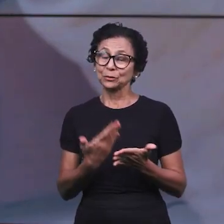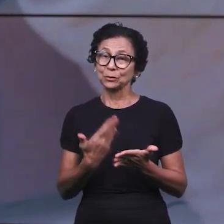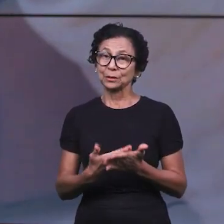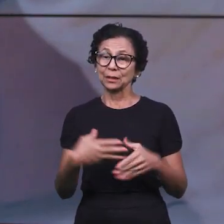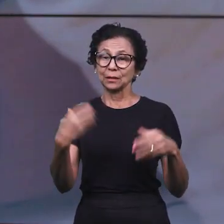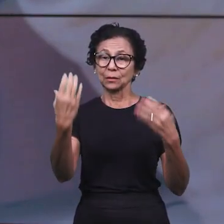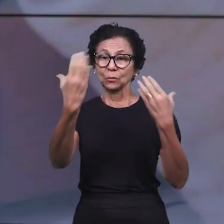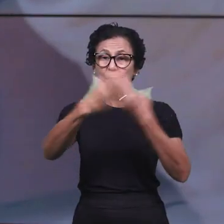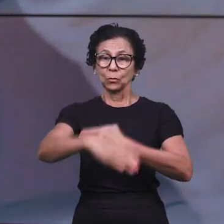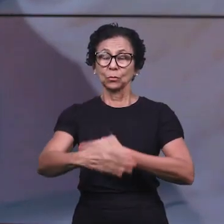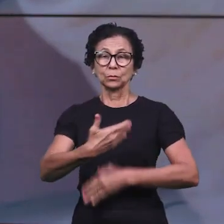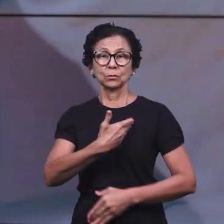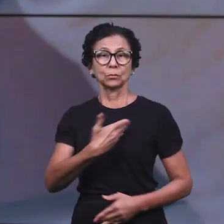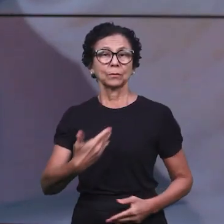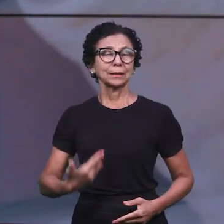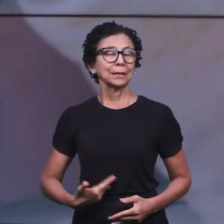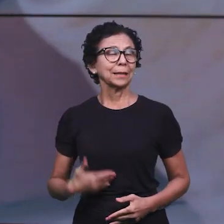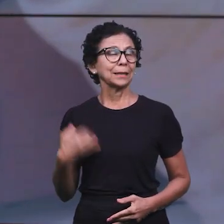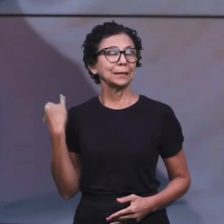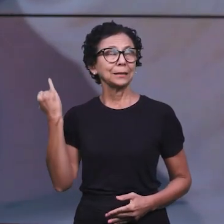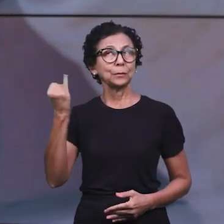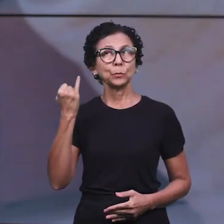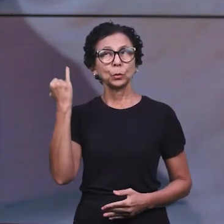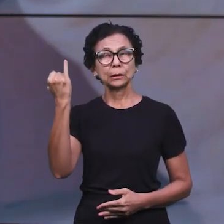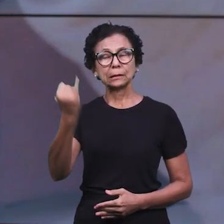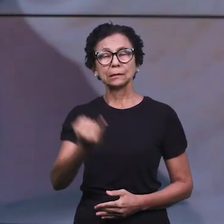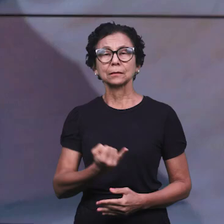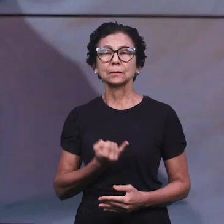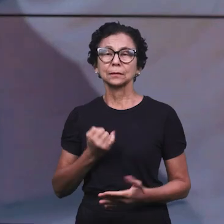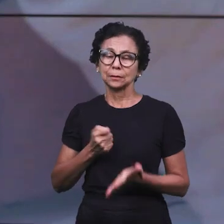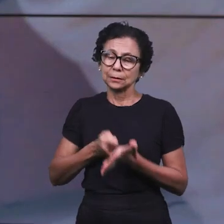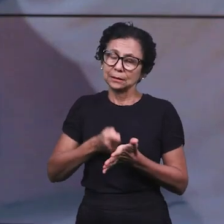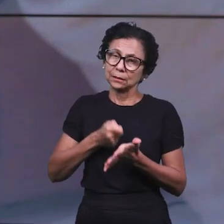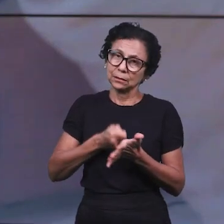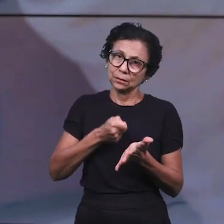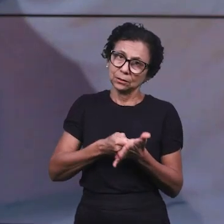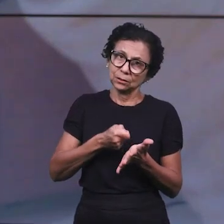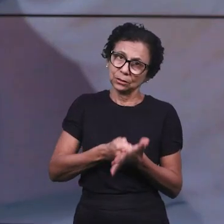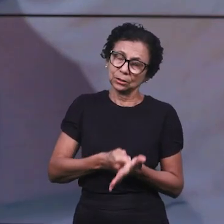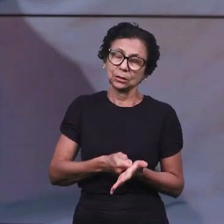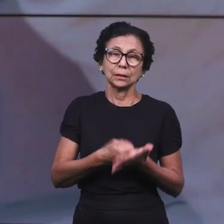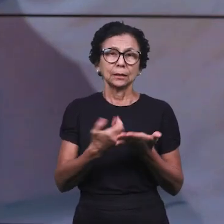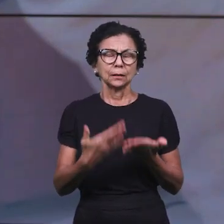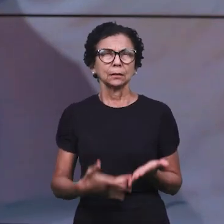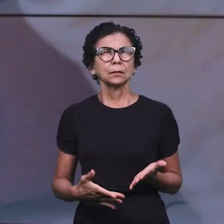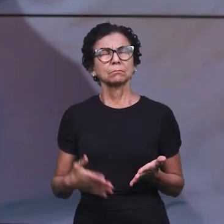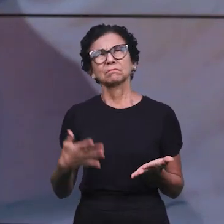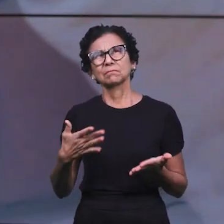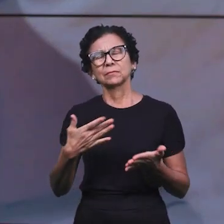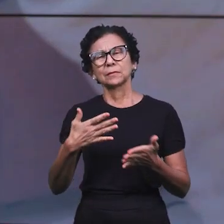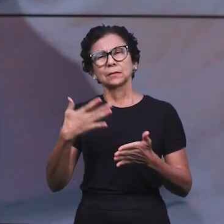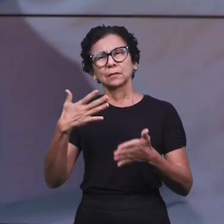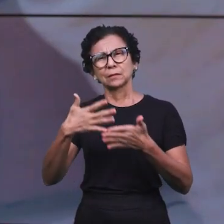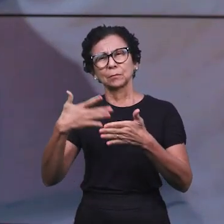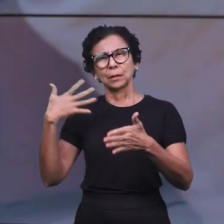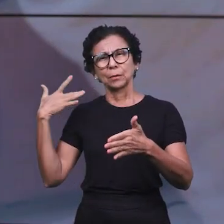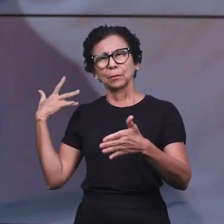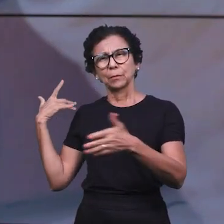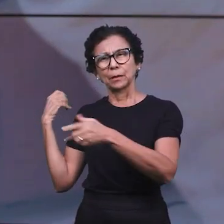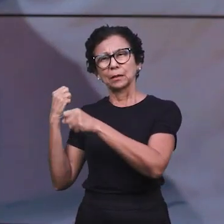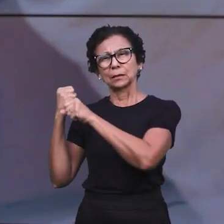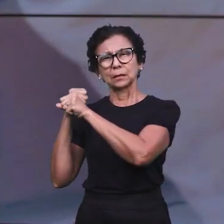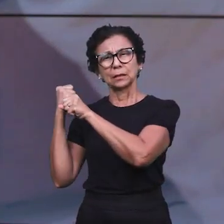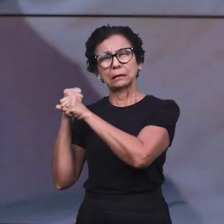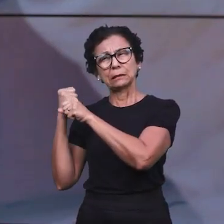a constância é fundamental. Eu quero te dizer que ao longo desses anos de estudos para concurso que eu